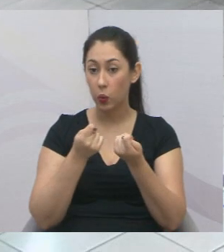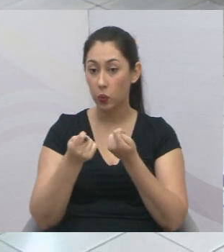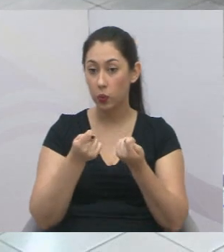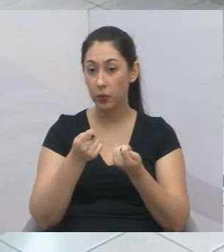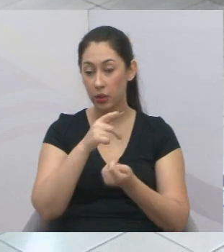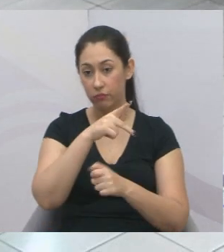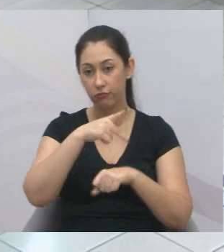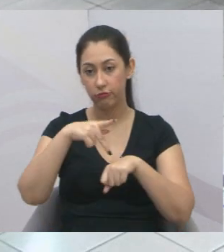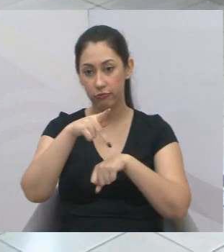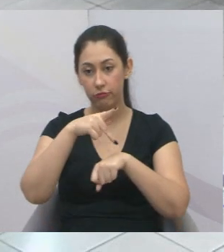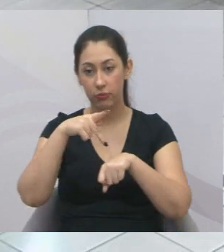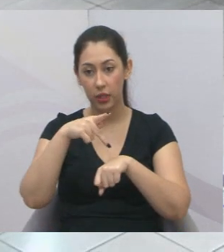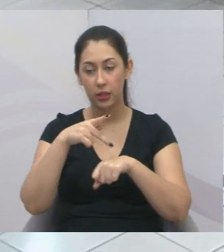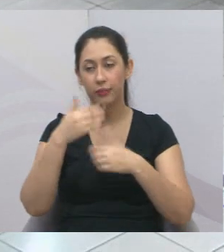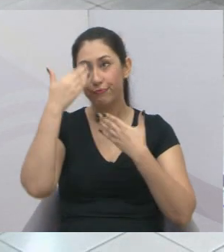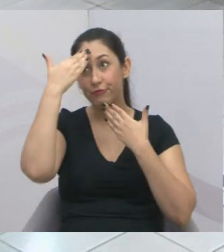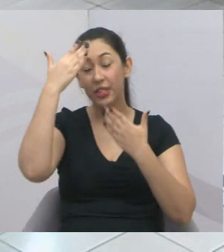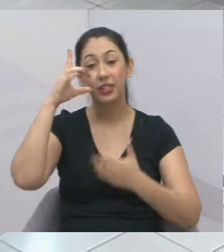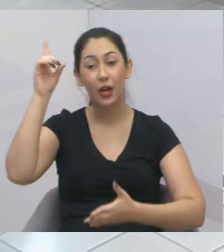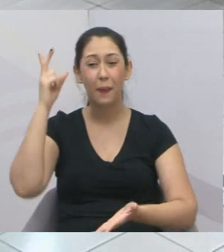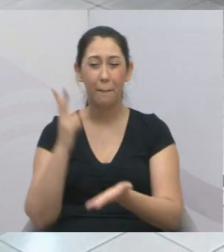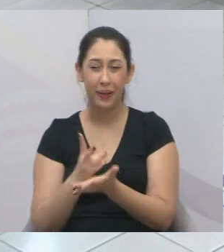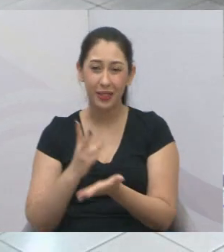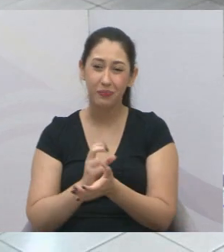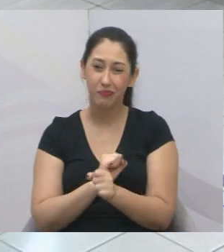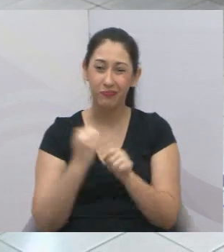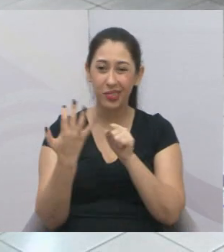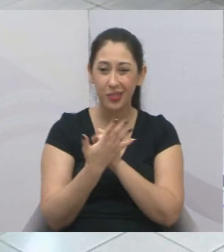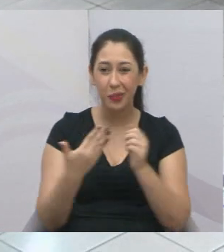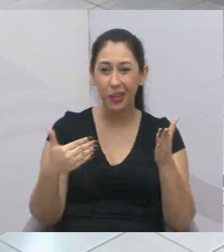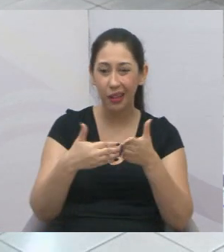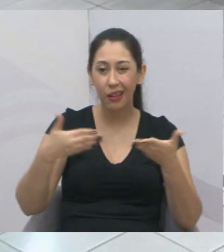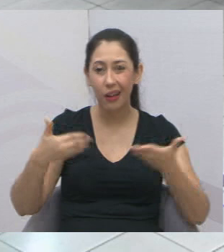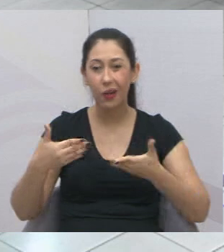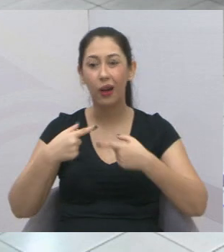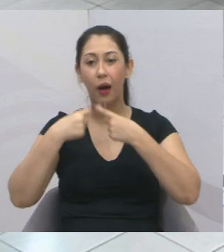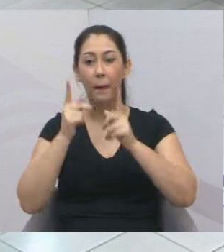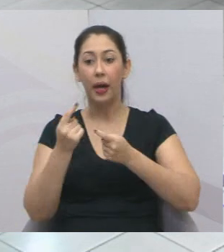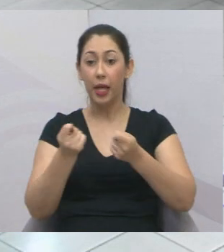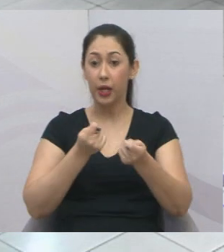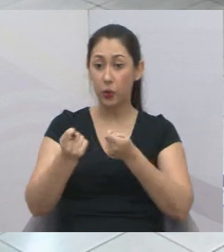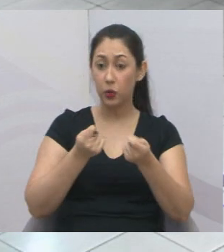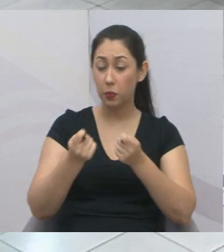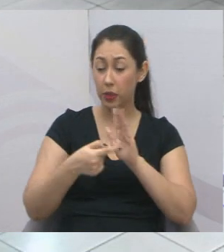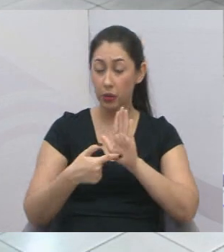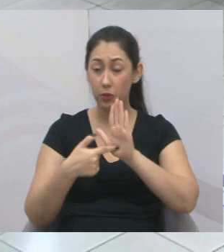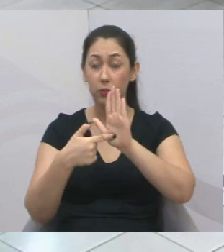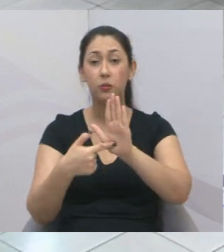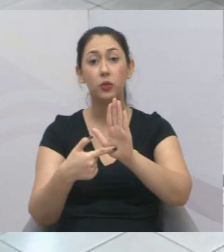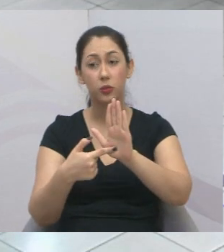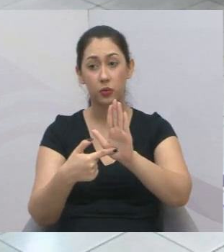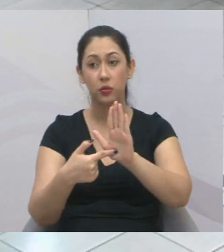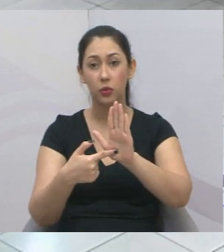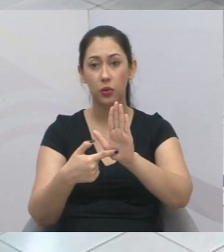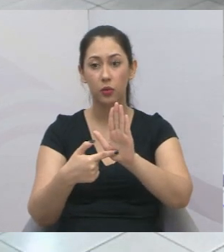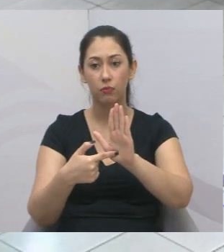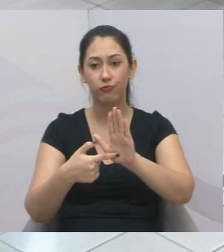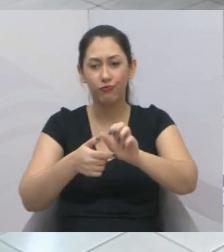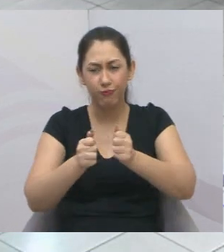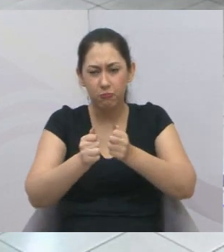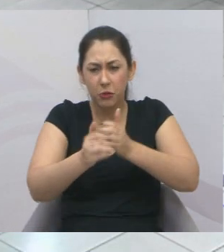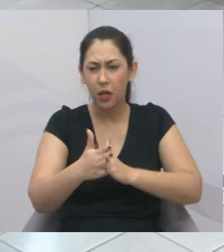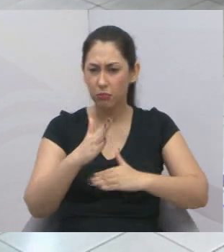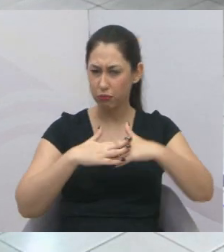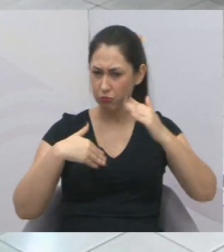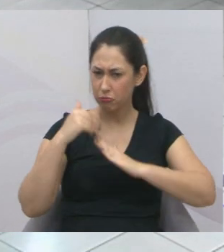né, graças a Deus, embora a pandemia persiste, mas a economia se mostrou bastante proativa.